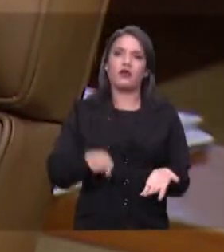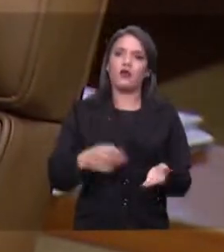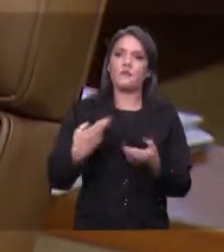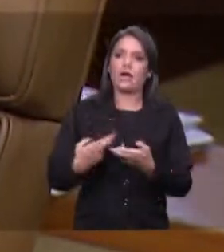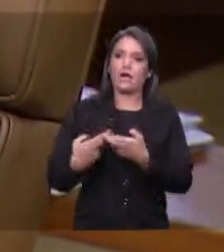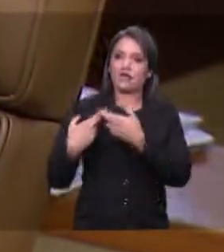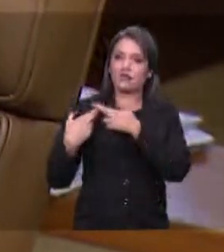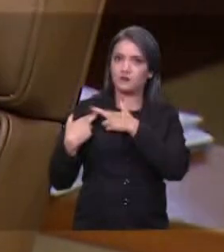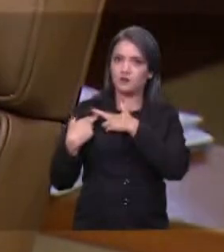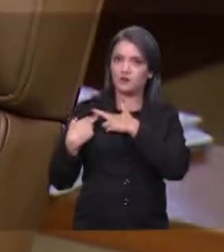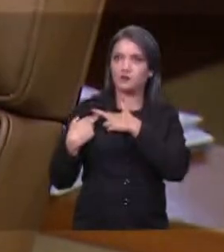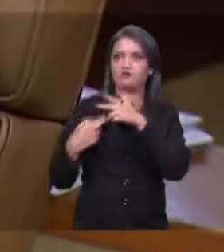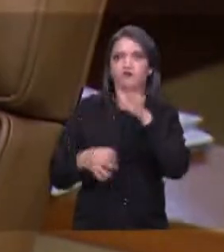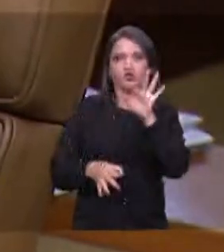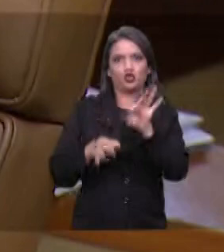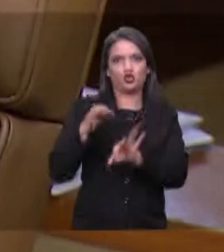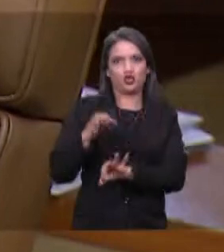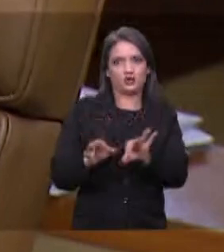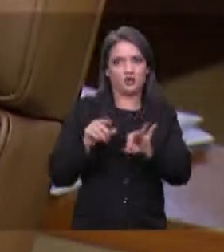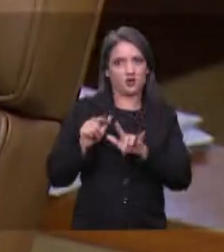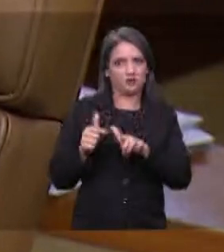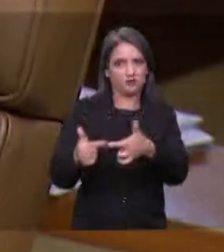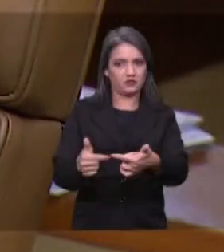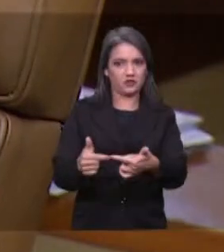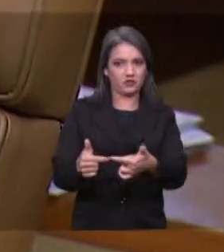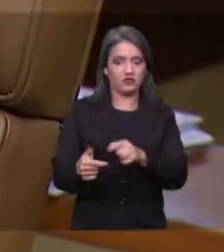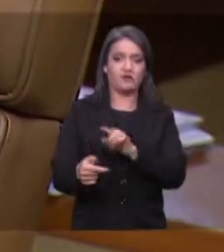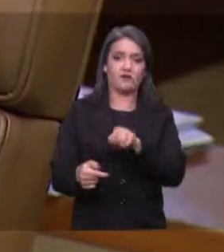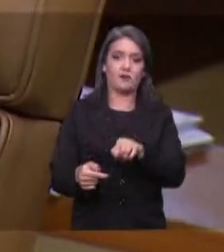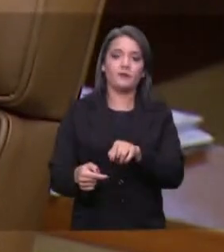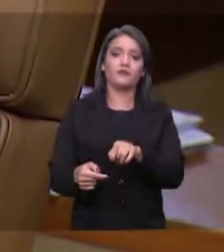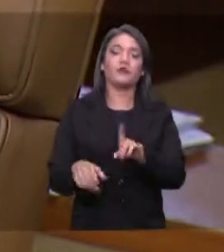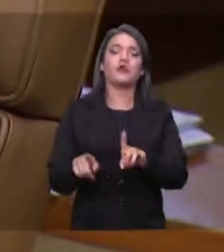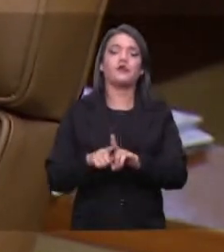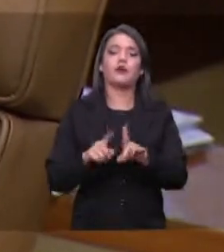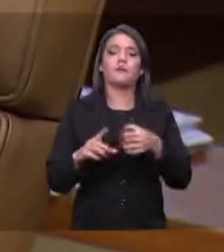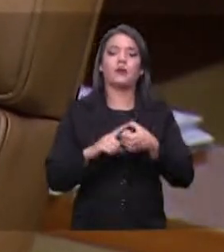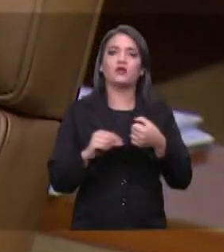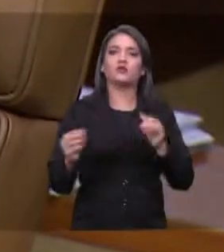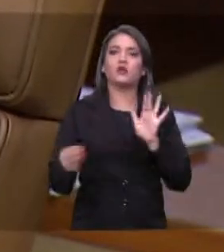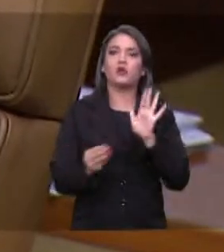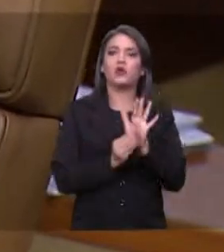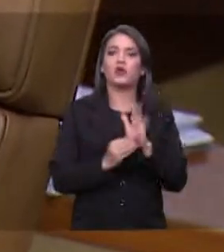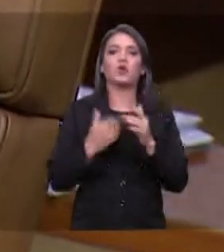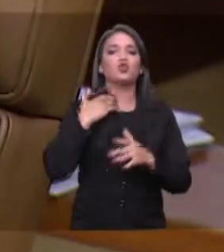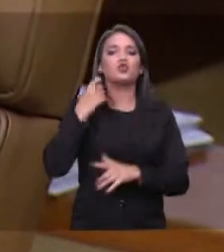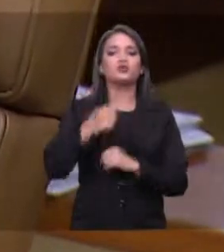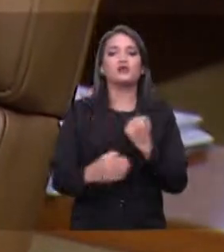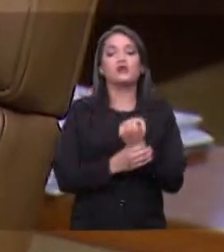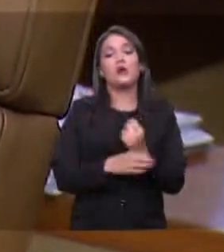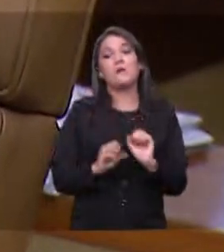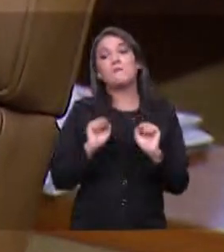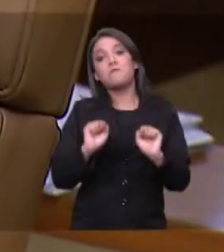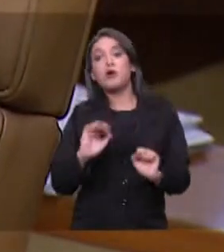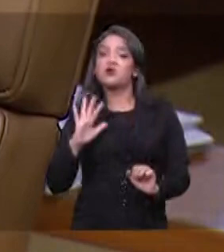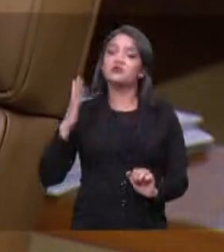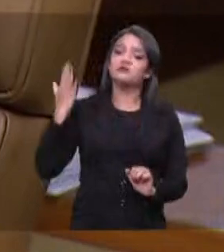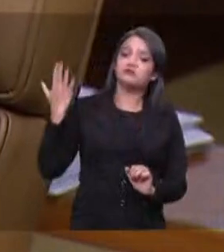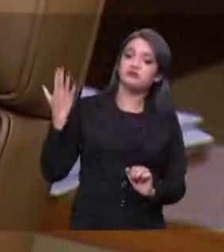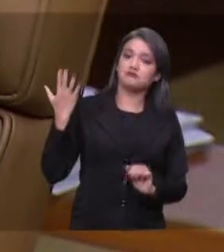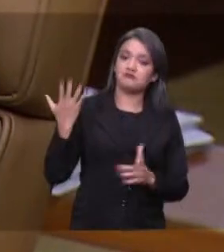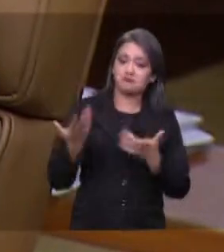iniciativa do Poder Judiciário, e a fortiori coloquei no artigo que o juiz de garantias poderá ser